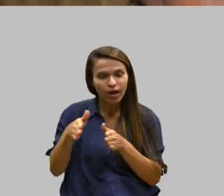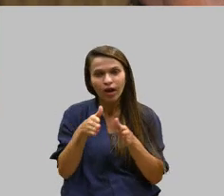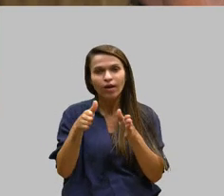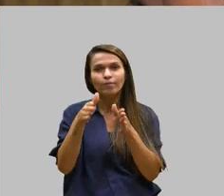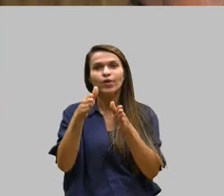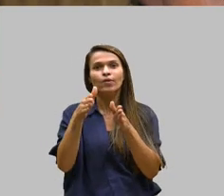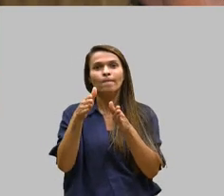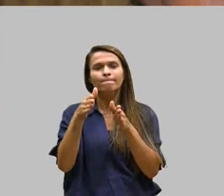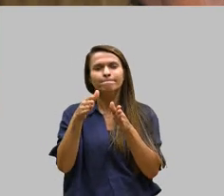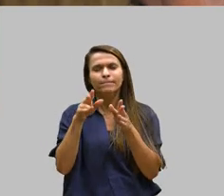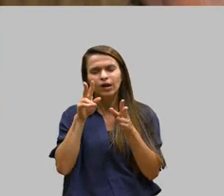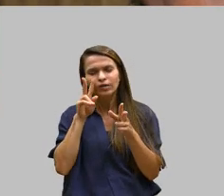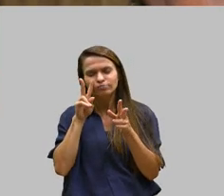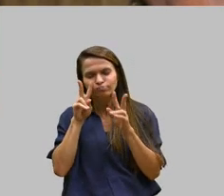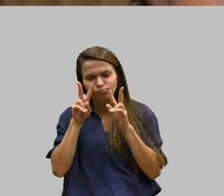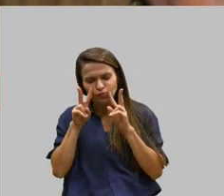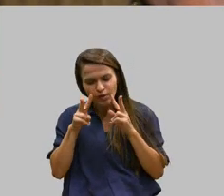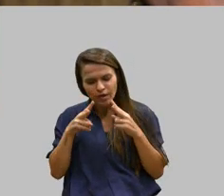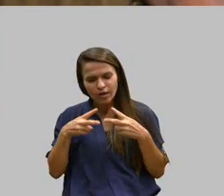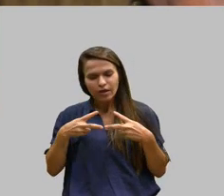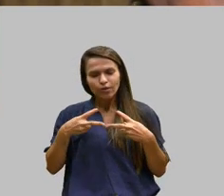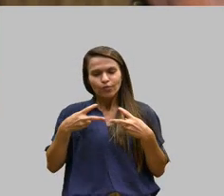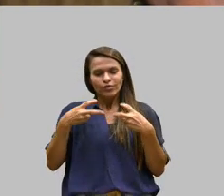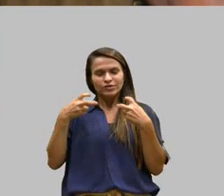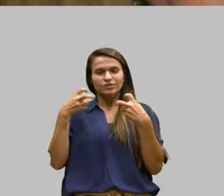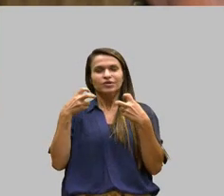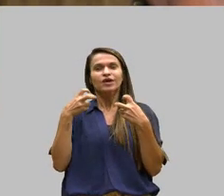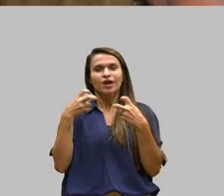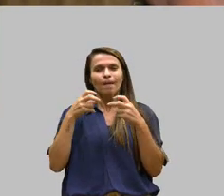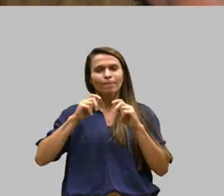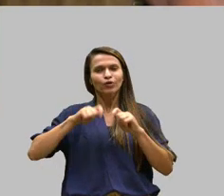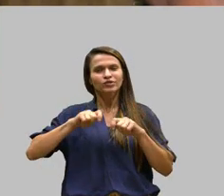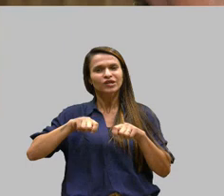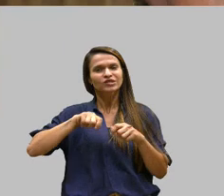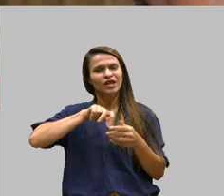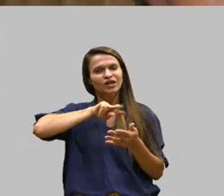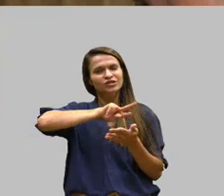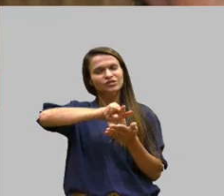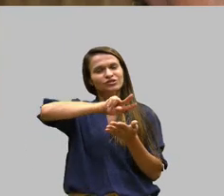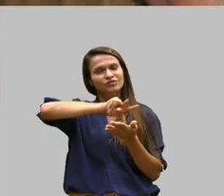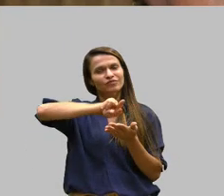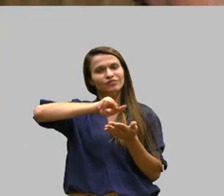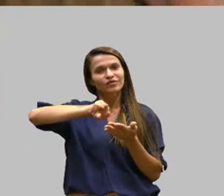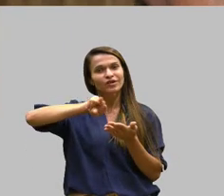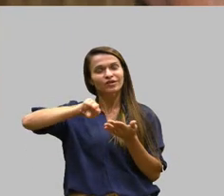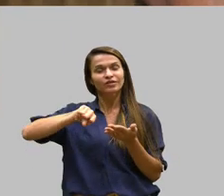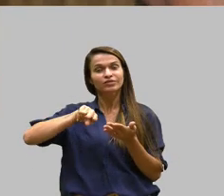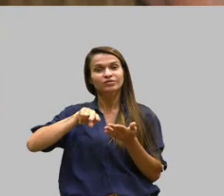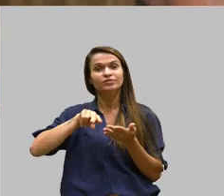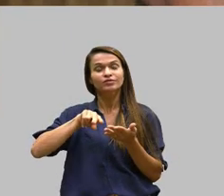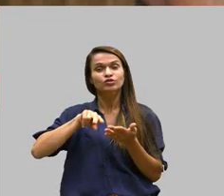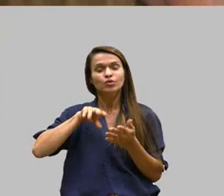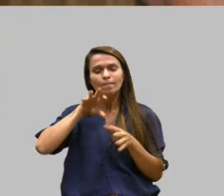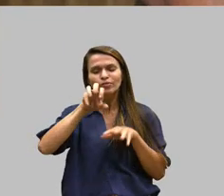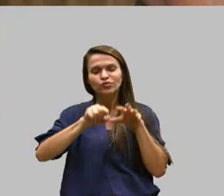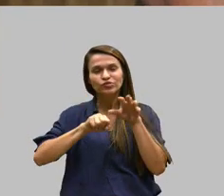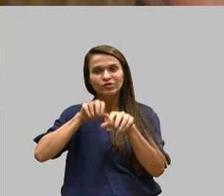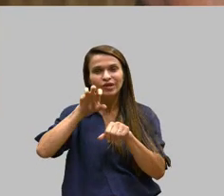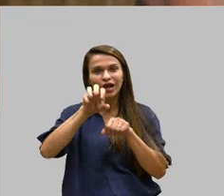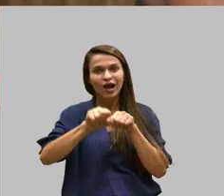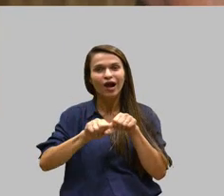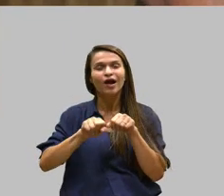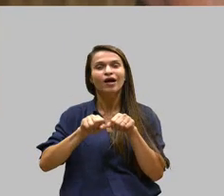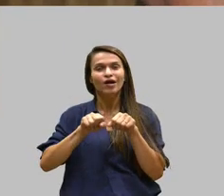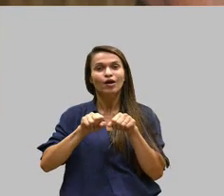reconhecer a potência das diferenças e assim buscar uma buscar coletivamente uma mudança